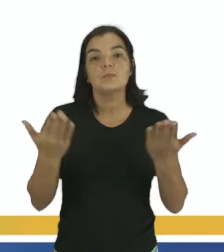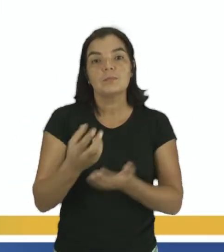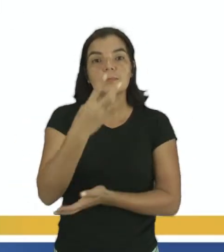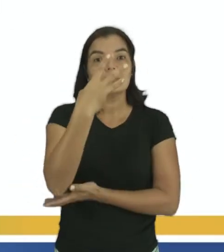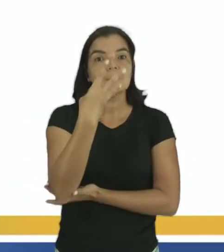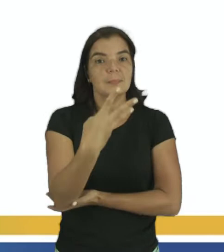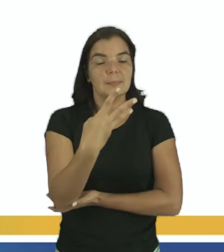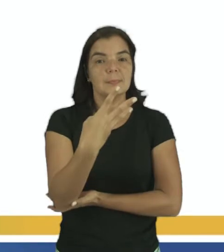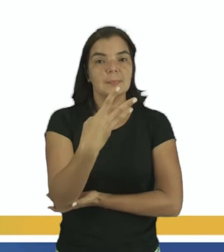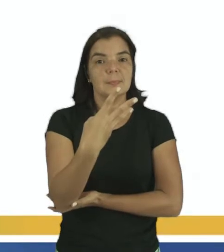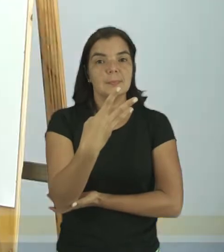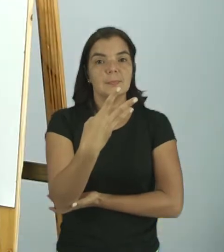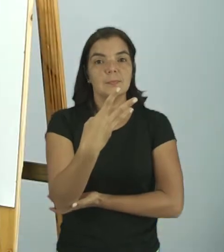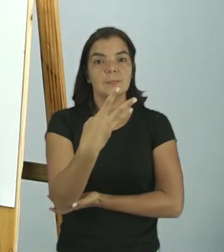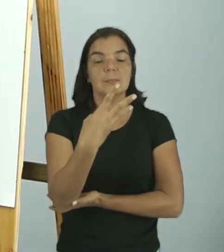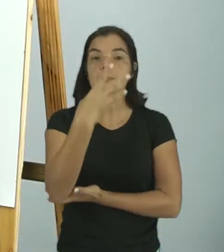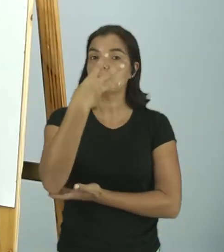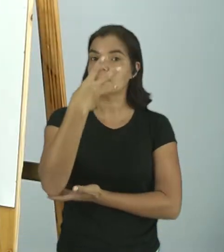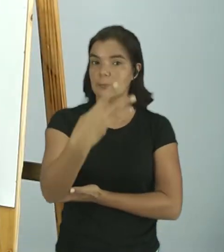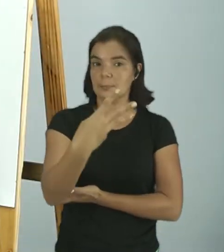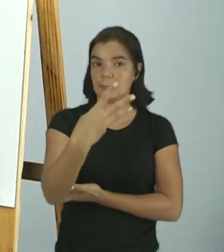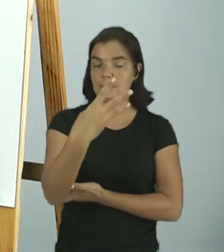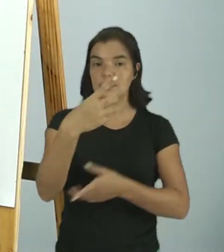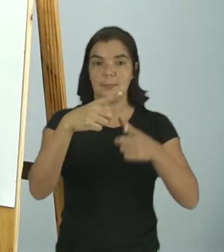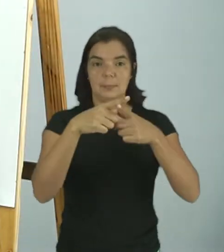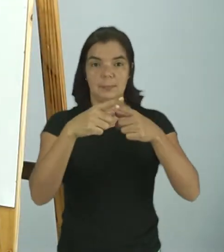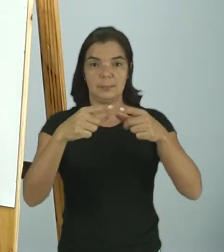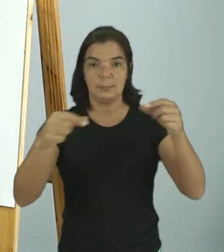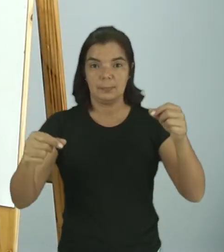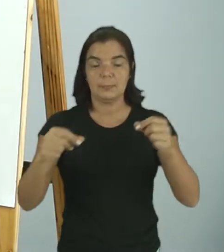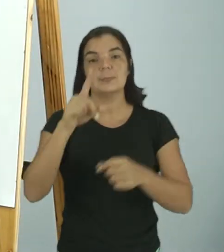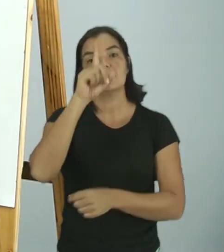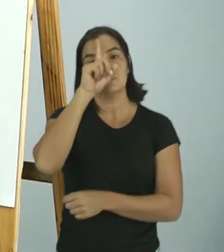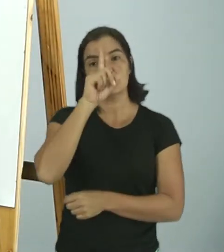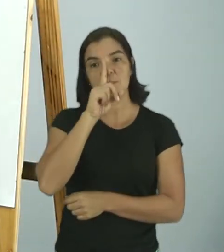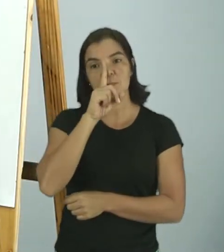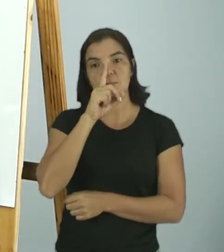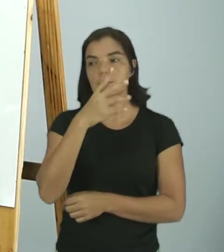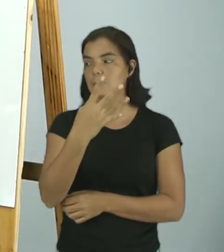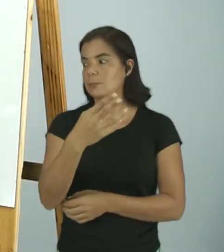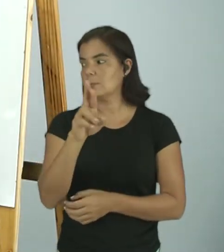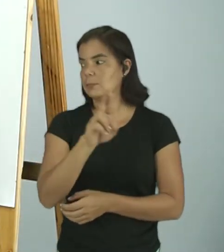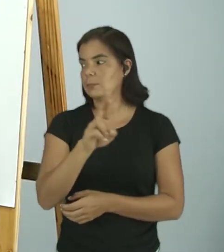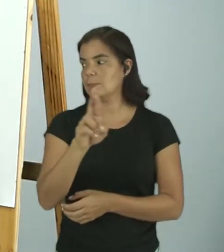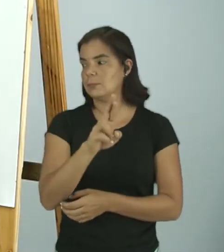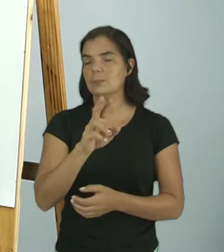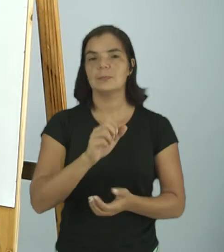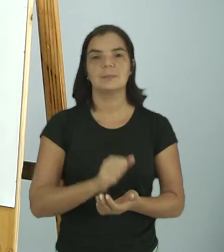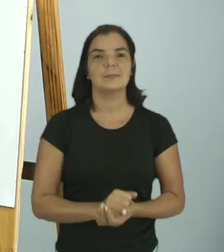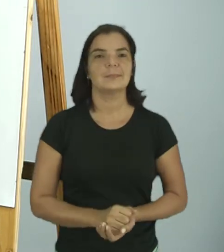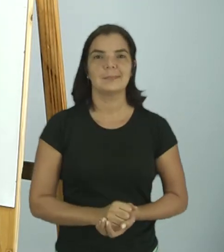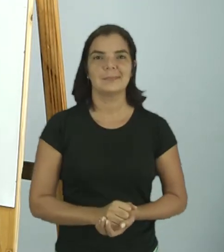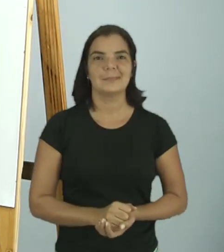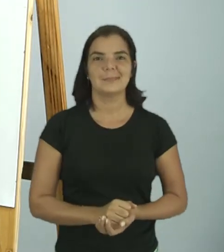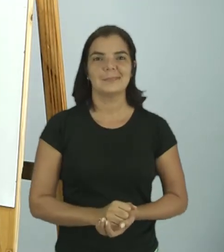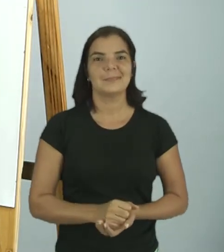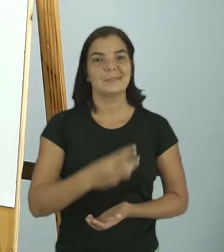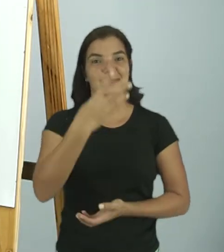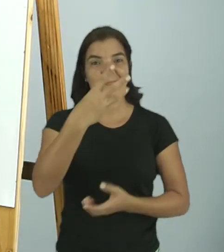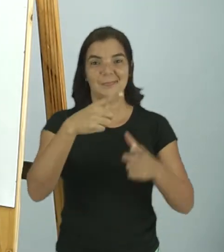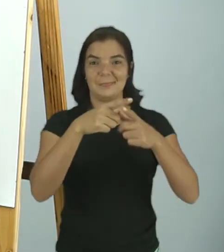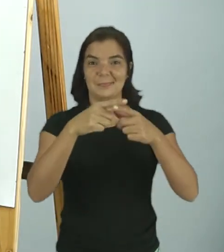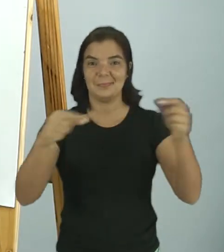3 vamos imaginar a cada três ela paga r$ 4 então preço de